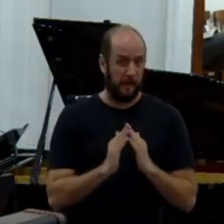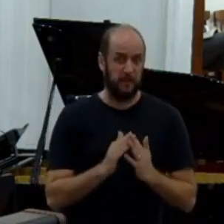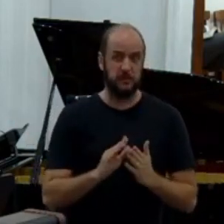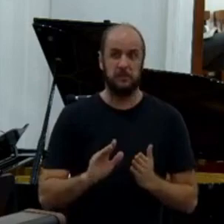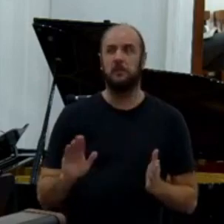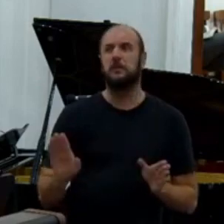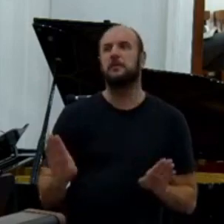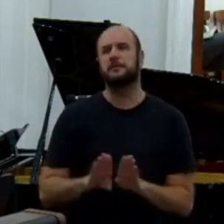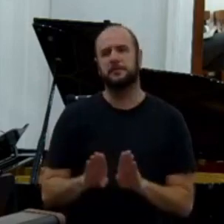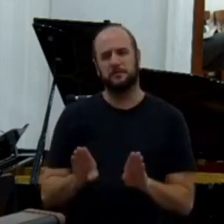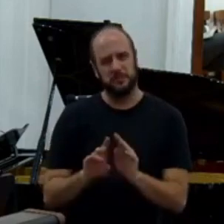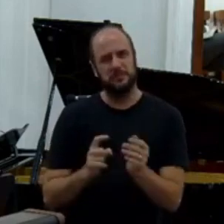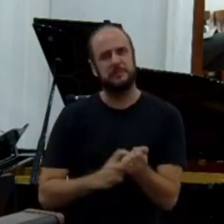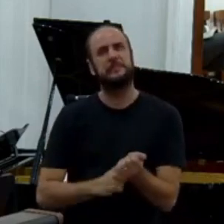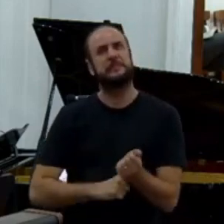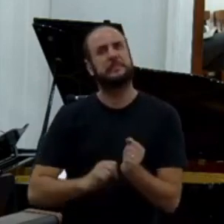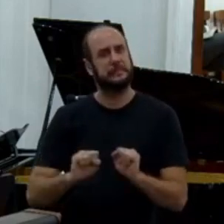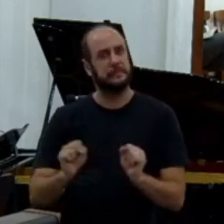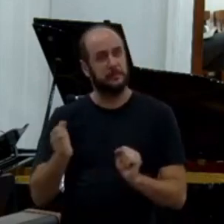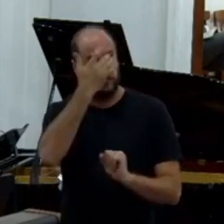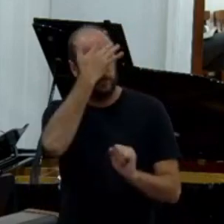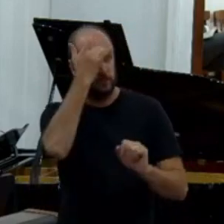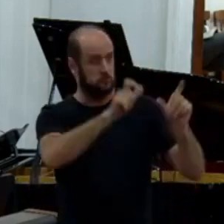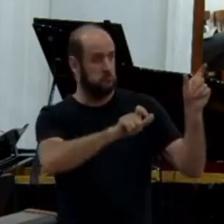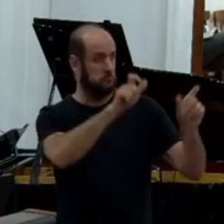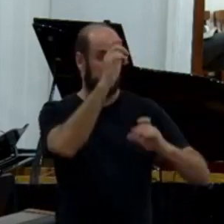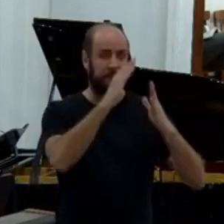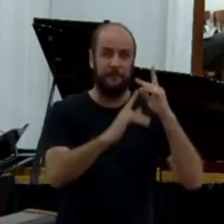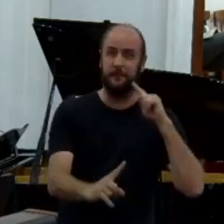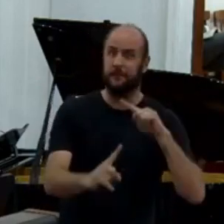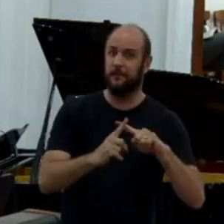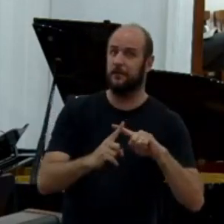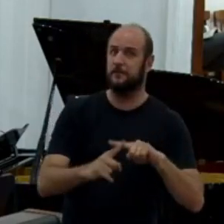somos tentados a irar-se com os irmãos da igreja.